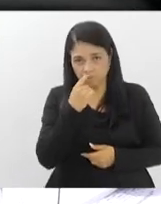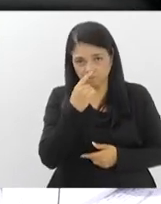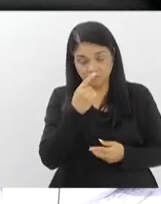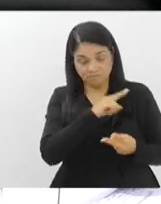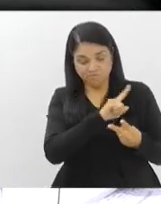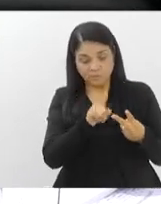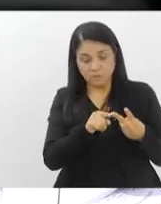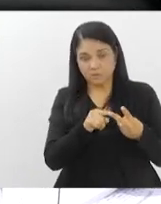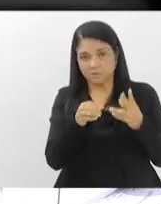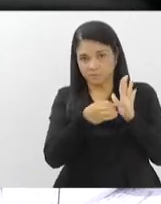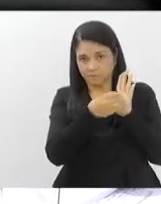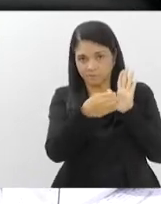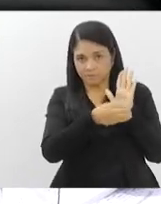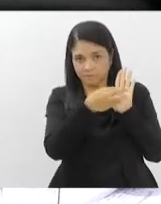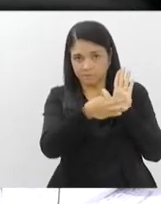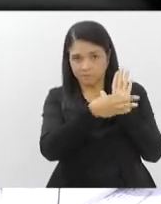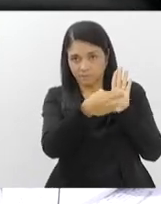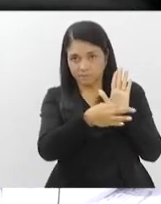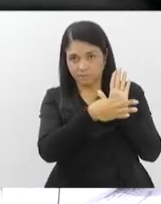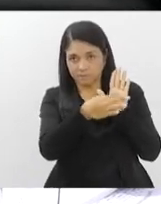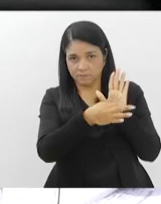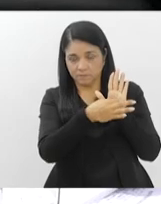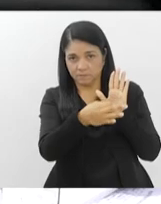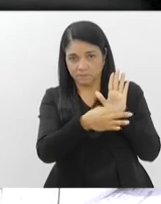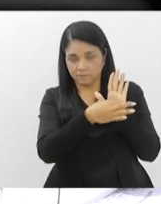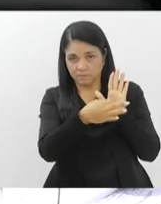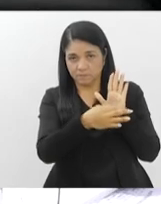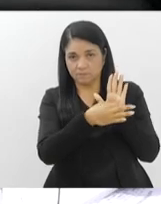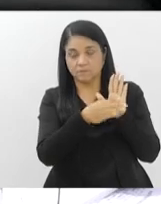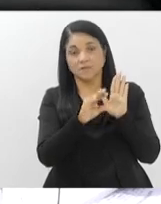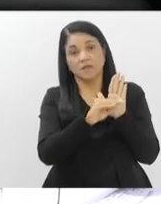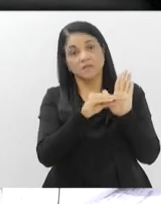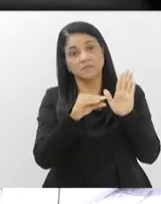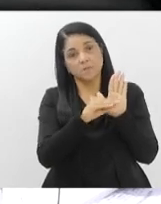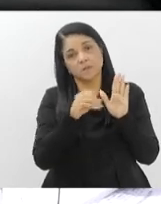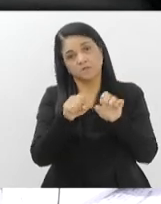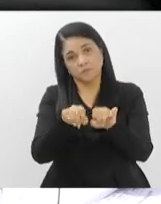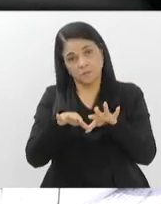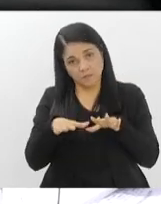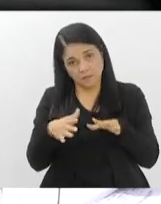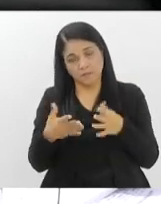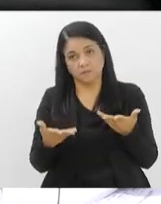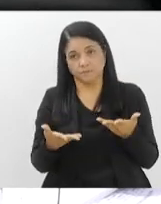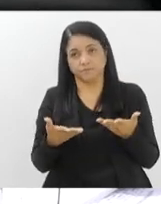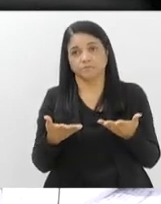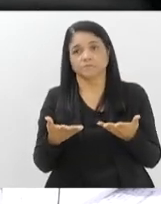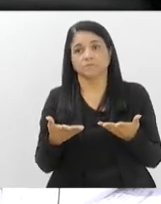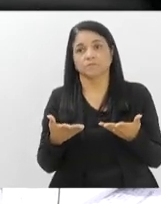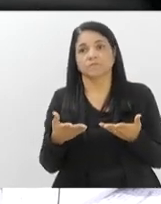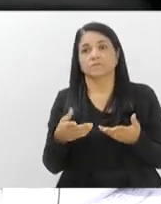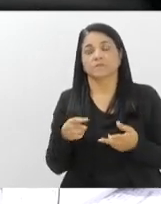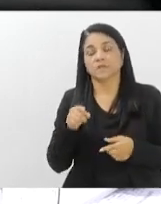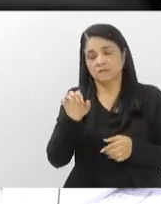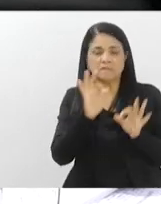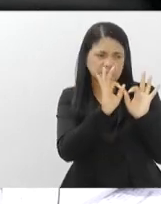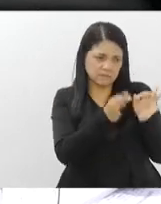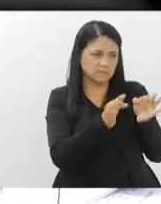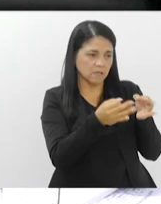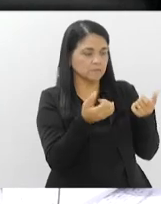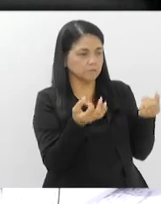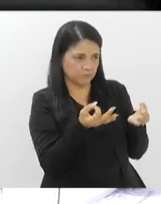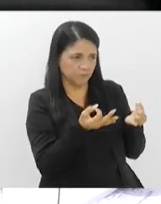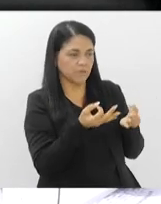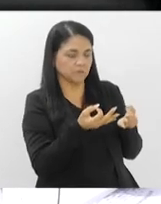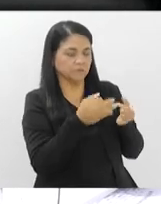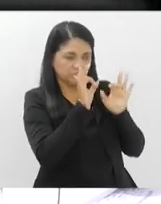segundo parecer, para não perder a oportunidade, é sobre as emendas de plenário. Perfeito. É só porque você está contra as emendas. Está